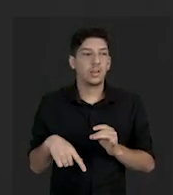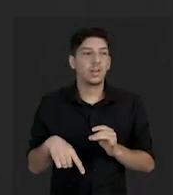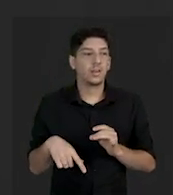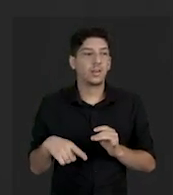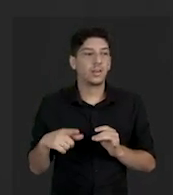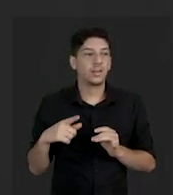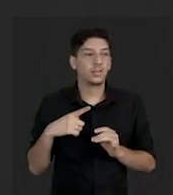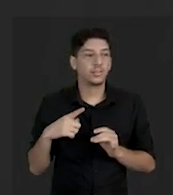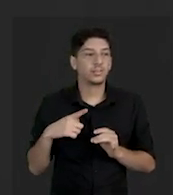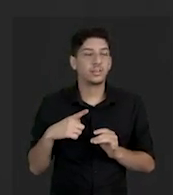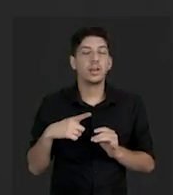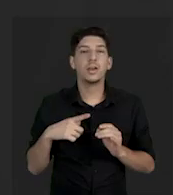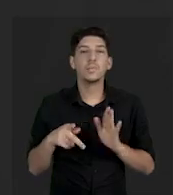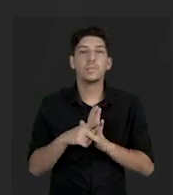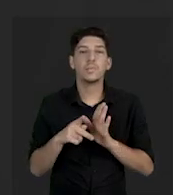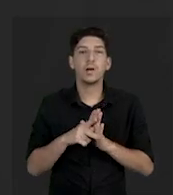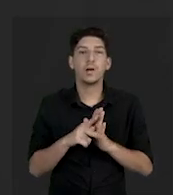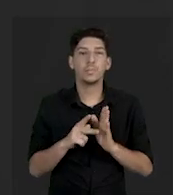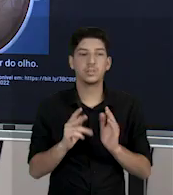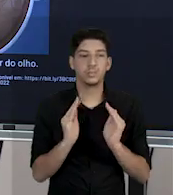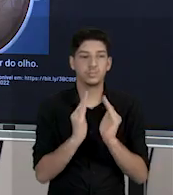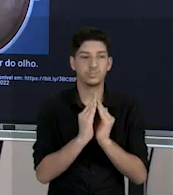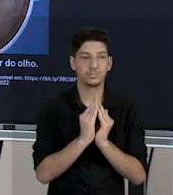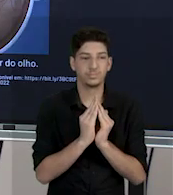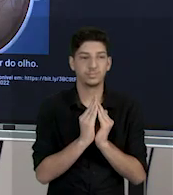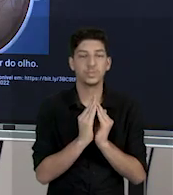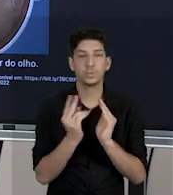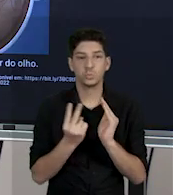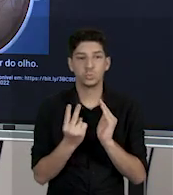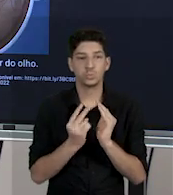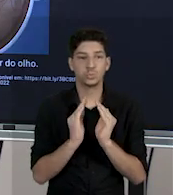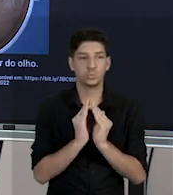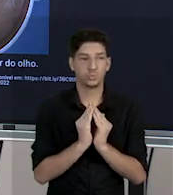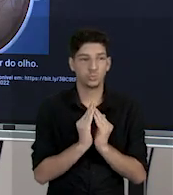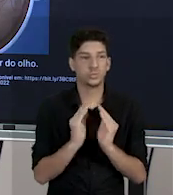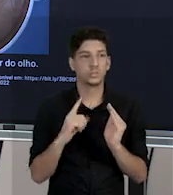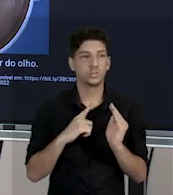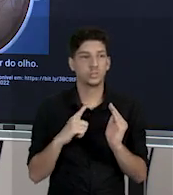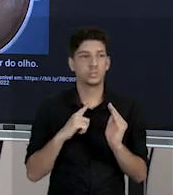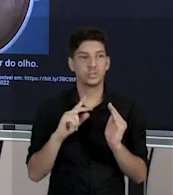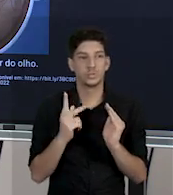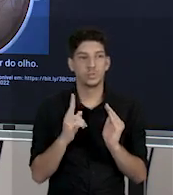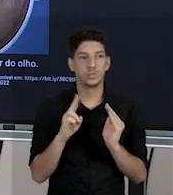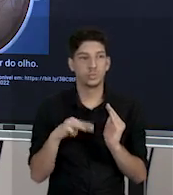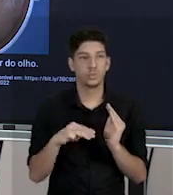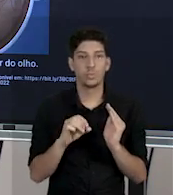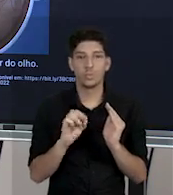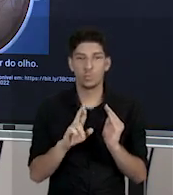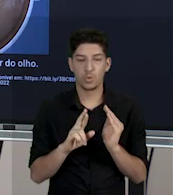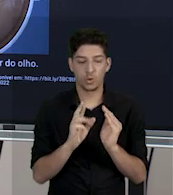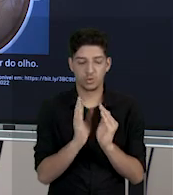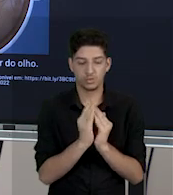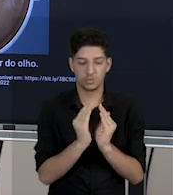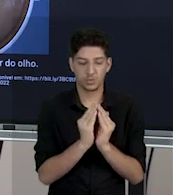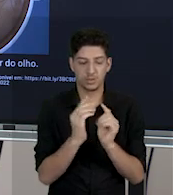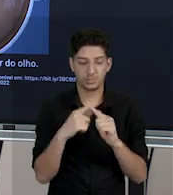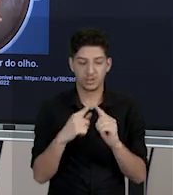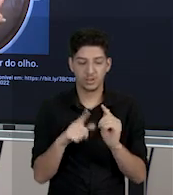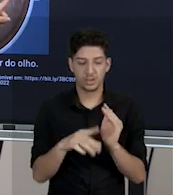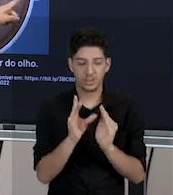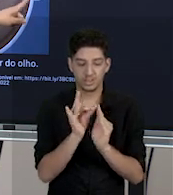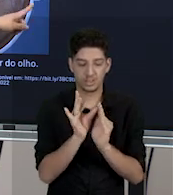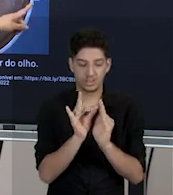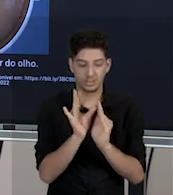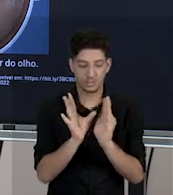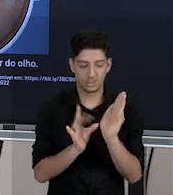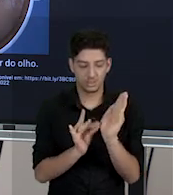parte anterior do olho, entre as duas lentes, córnea e cristalino, a gente vai ter o humor aquoso. E aí, nessa região posterior do olho, é